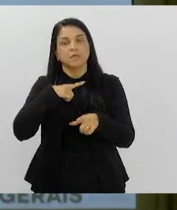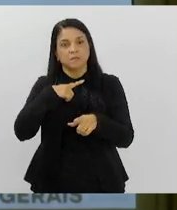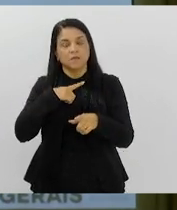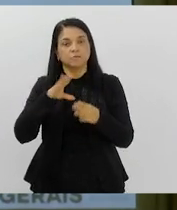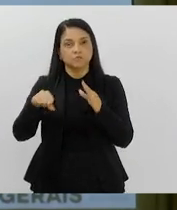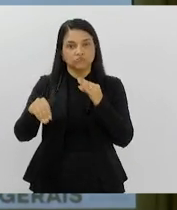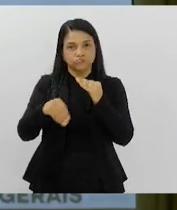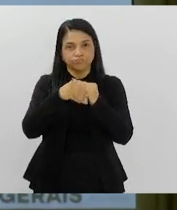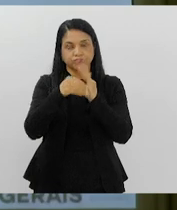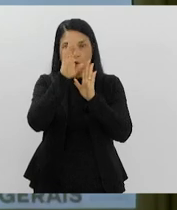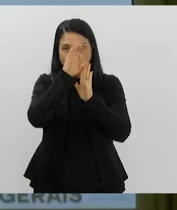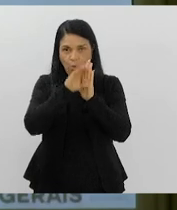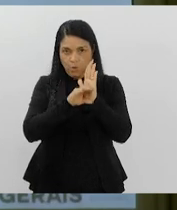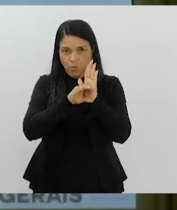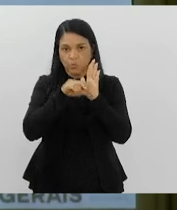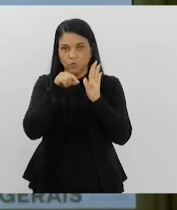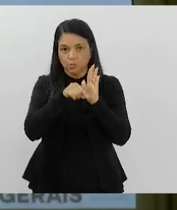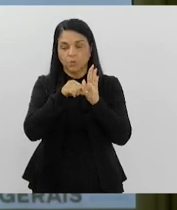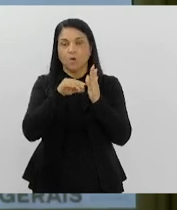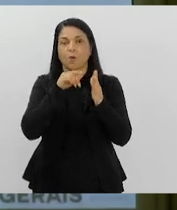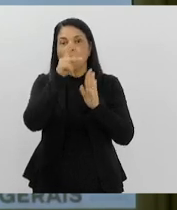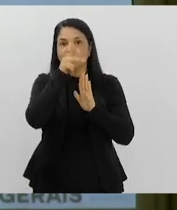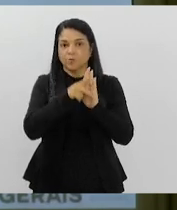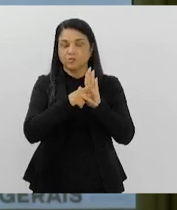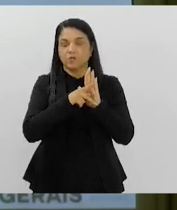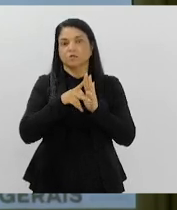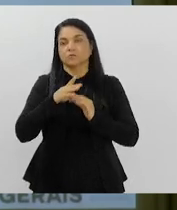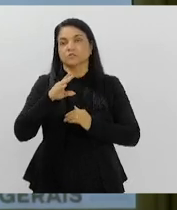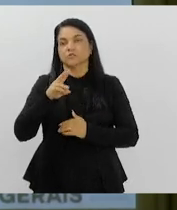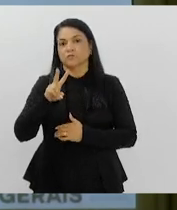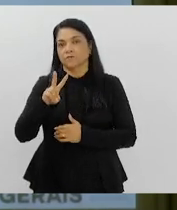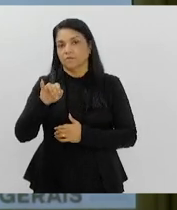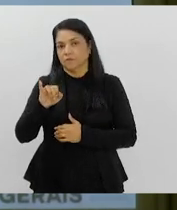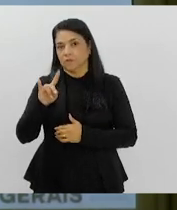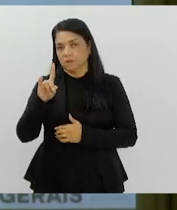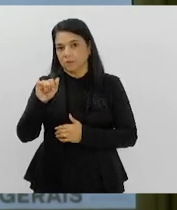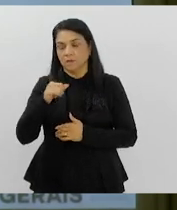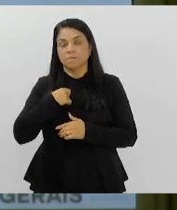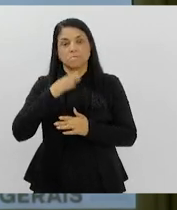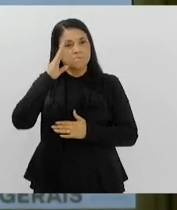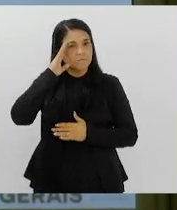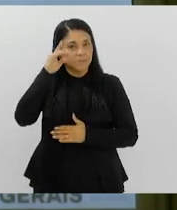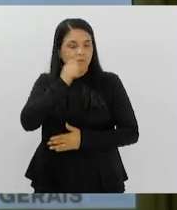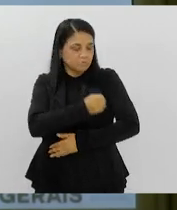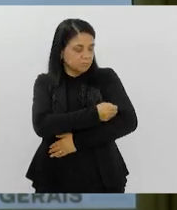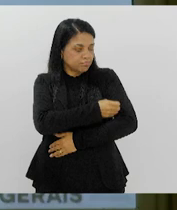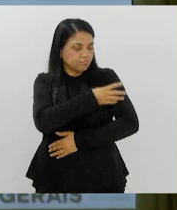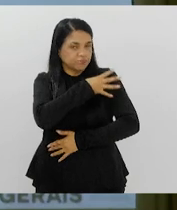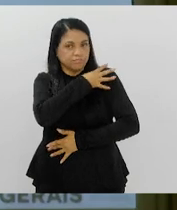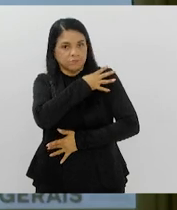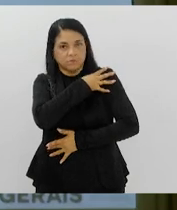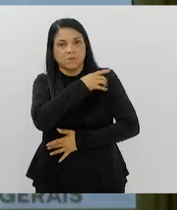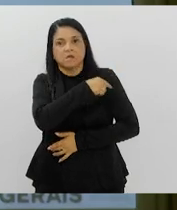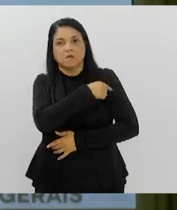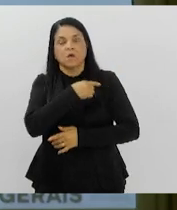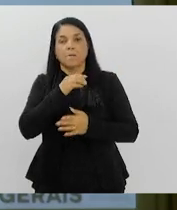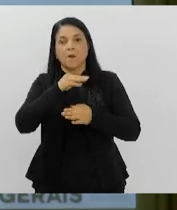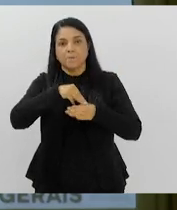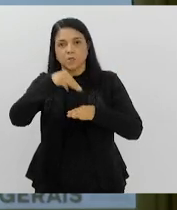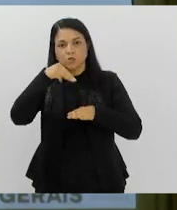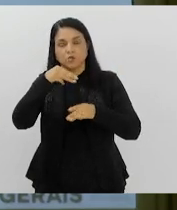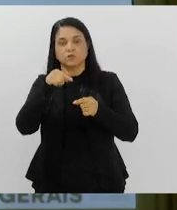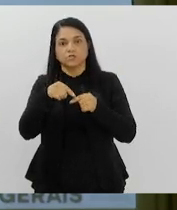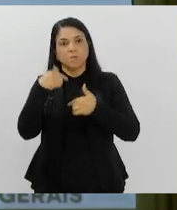curricular que nós estabelecemos do projeto de vida, principalmente no ensino fundamental, para ser desenvolvida uma metodologia para